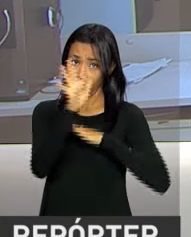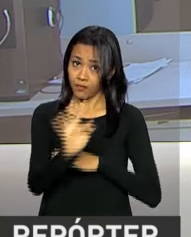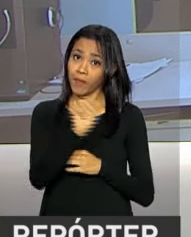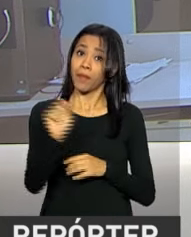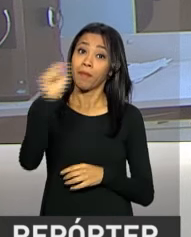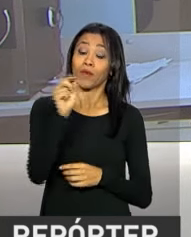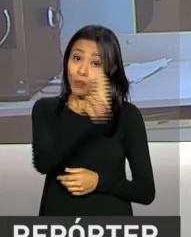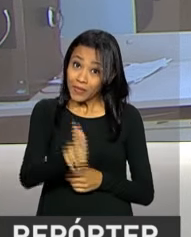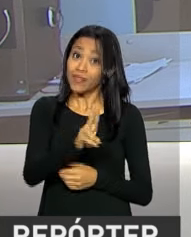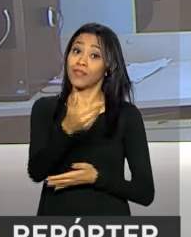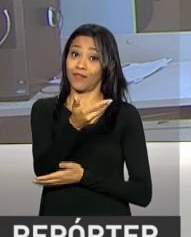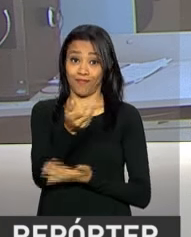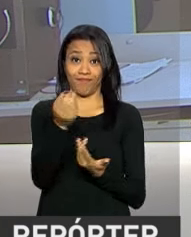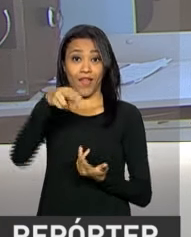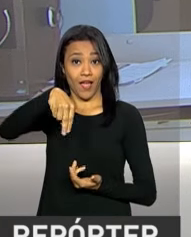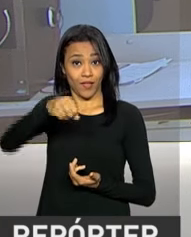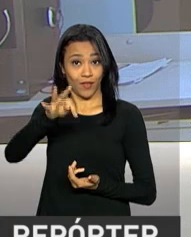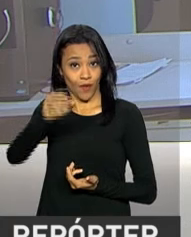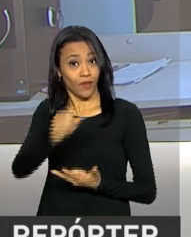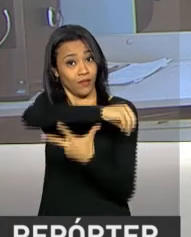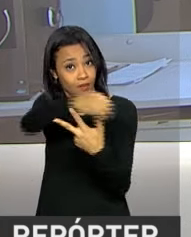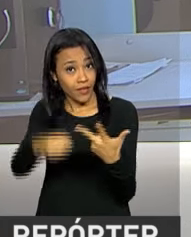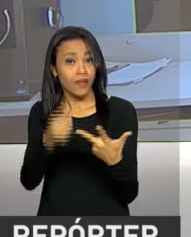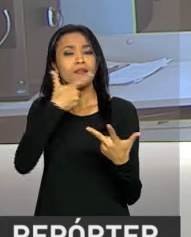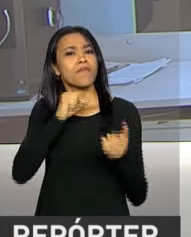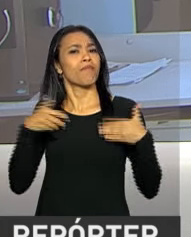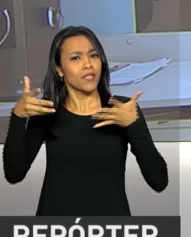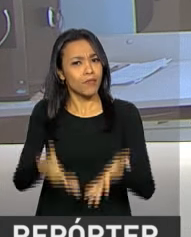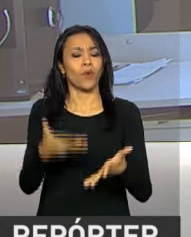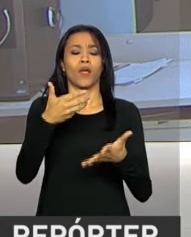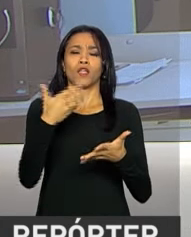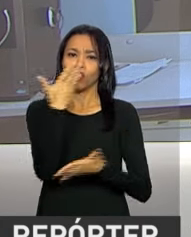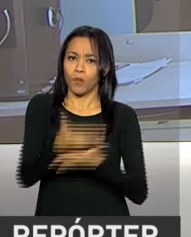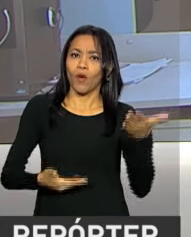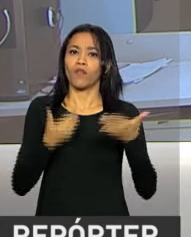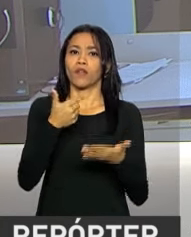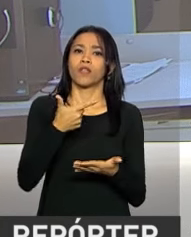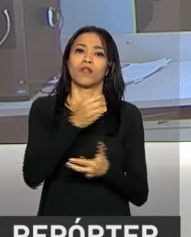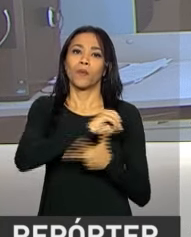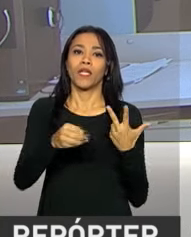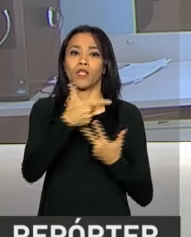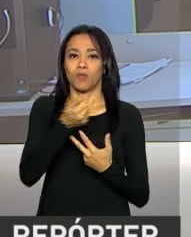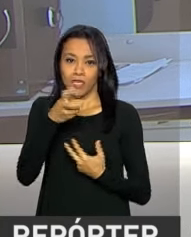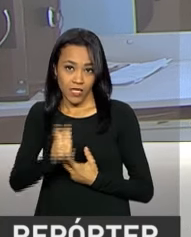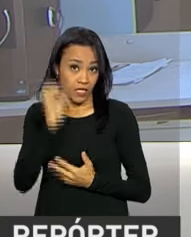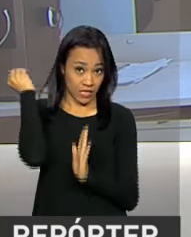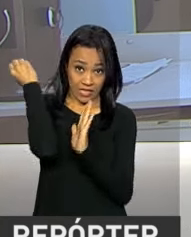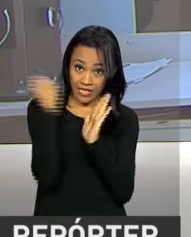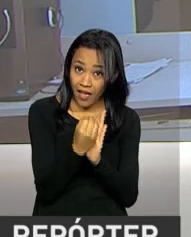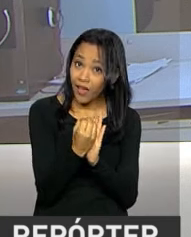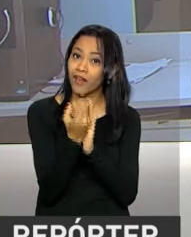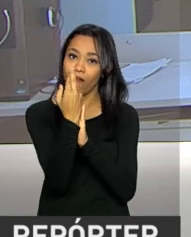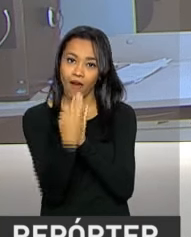base na nota do ENEM participaram do czu estudantes que fizeram o Enem de 2015 e Não tiraram zero na redação para